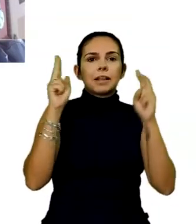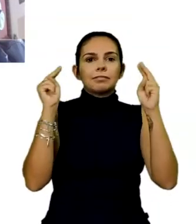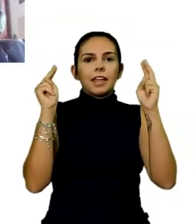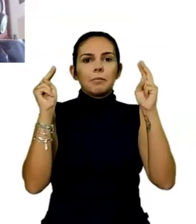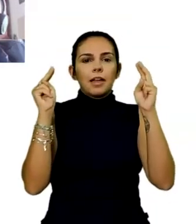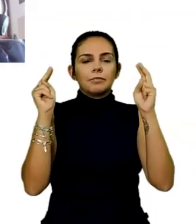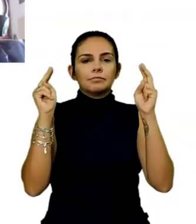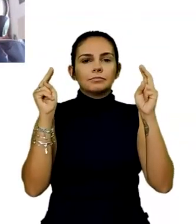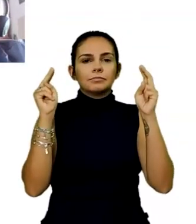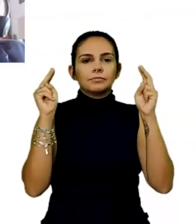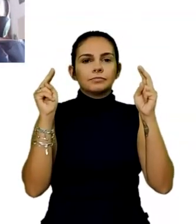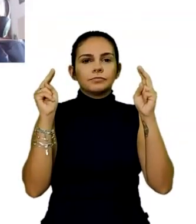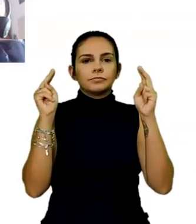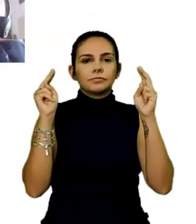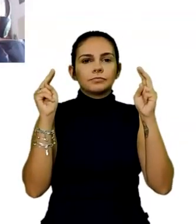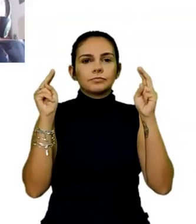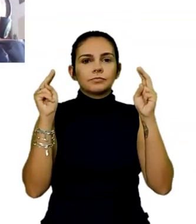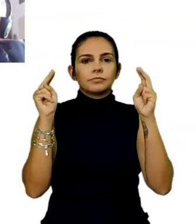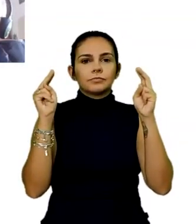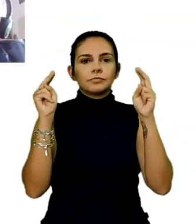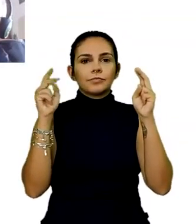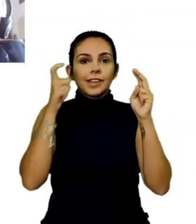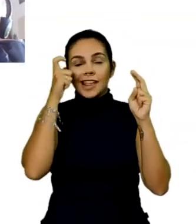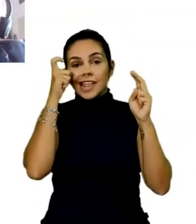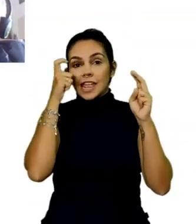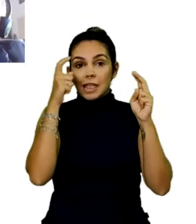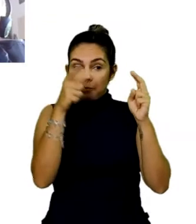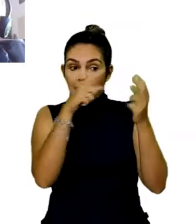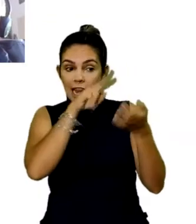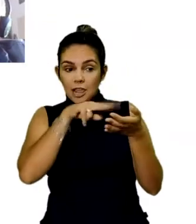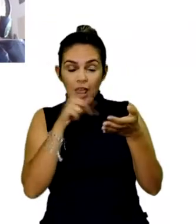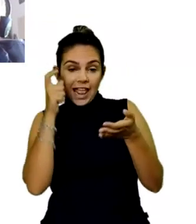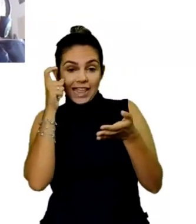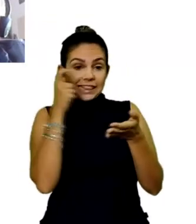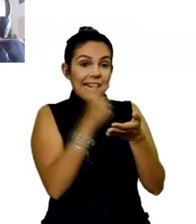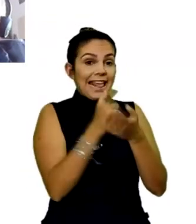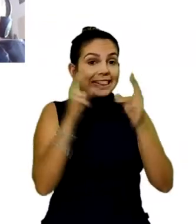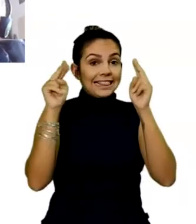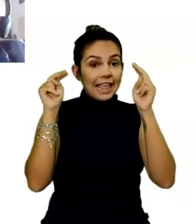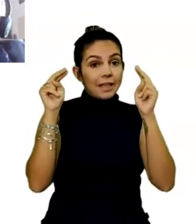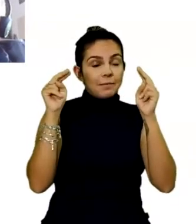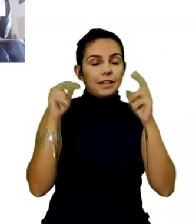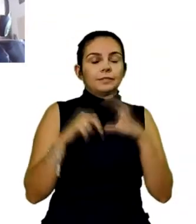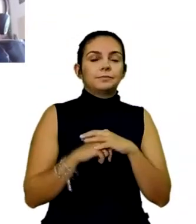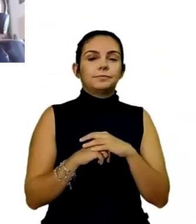fato de bater ou não na área de interesse daquele leitor.